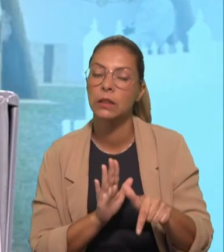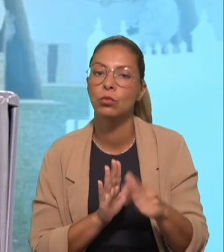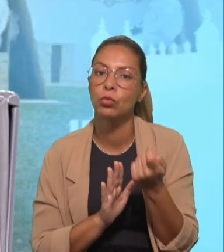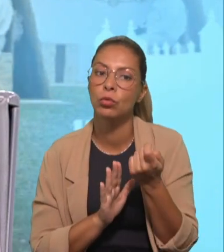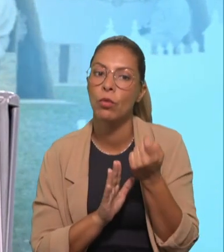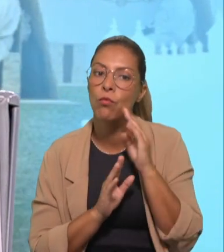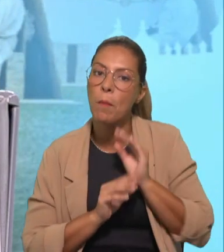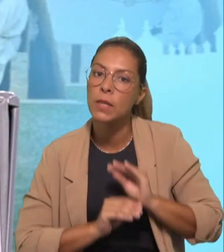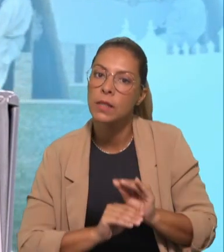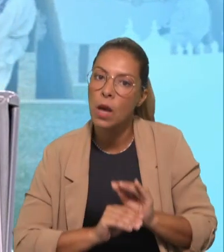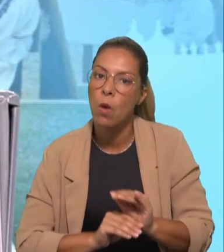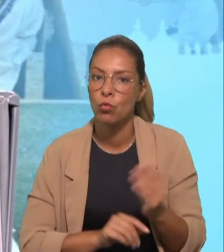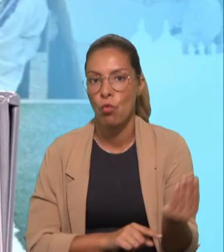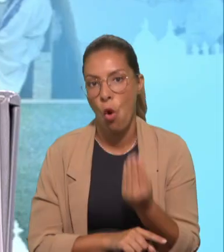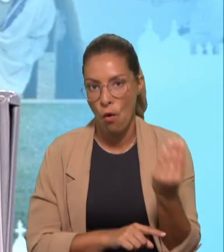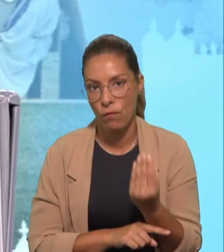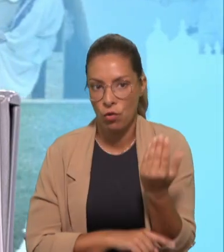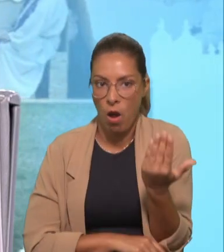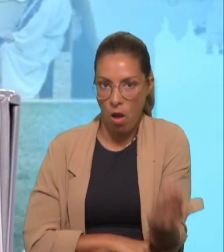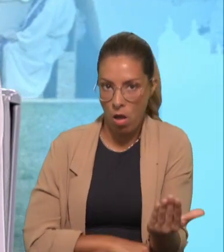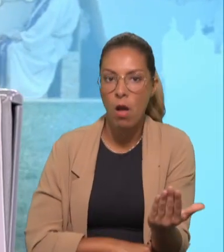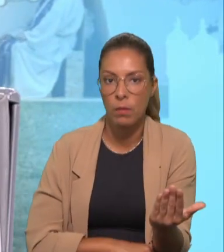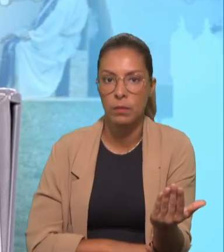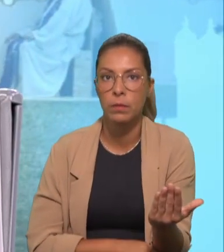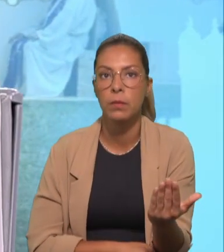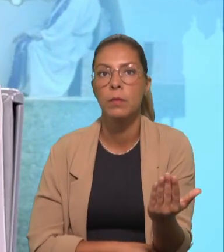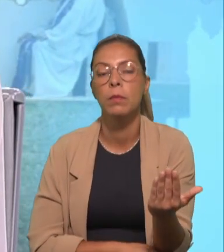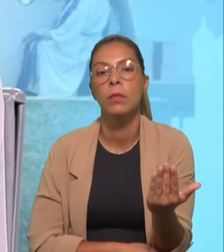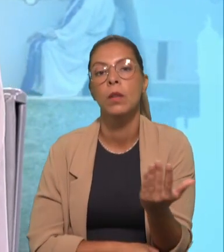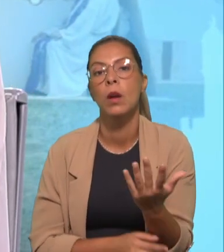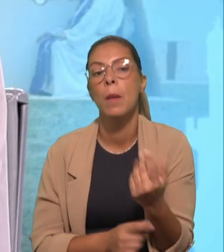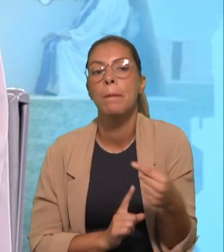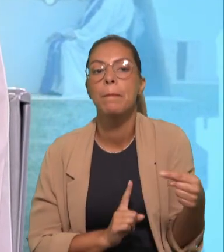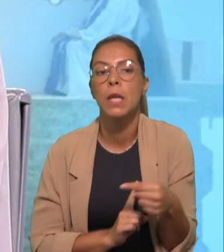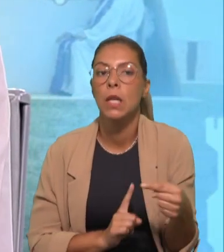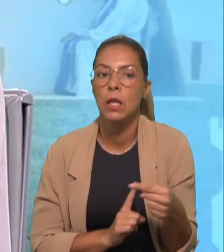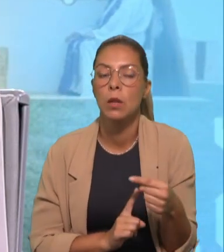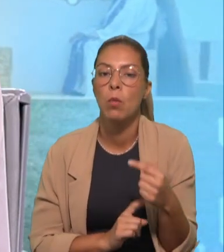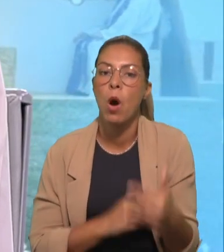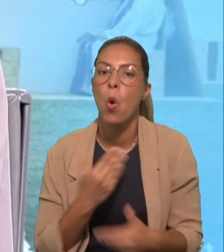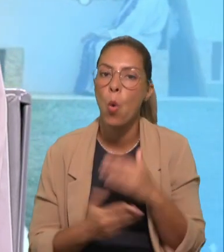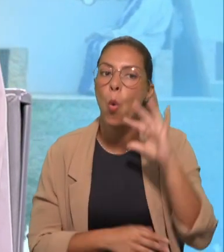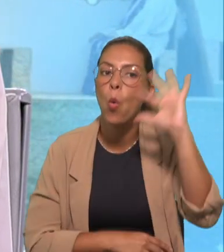formação dos próprios jovens que vão, saber minimamente o que vai acontecer, prepararem-se interiormente,